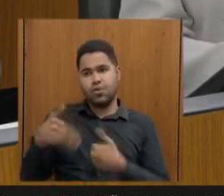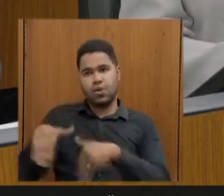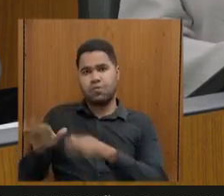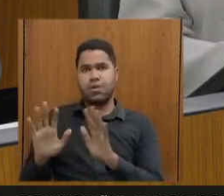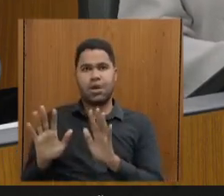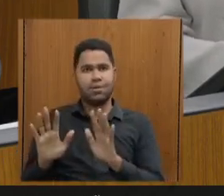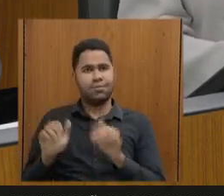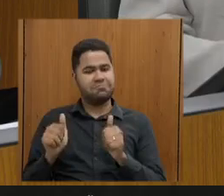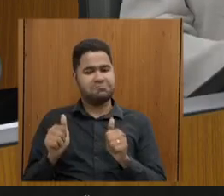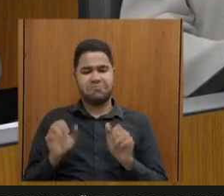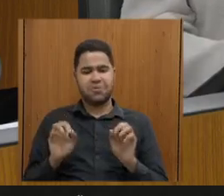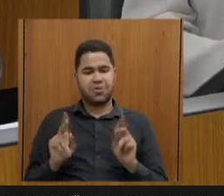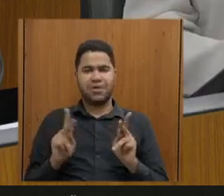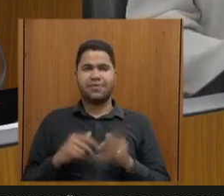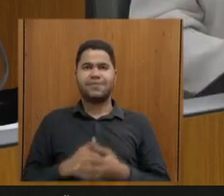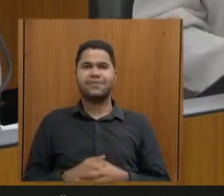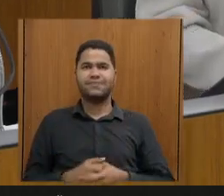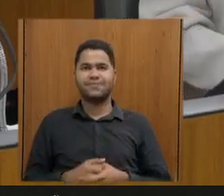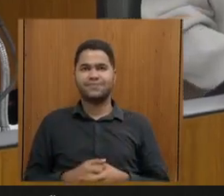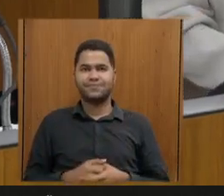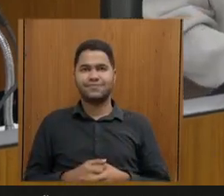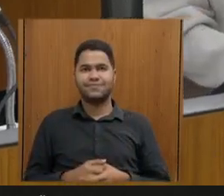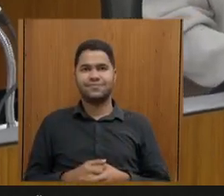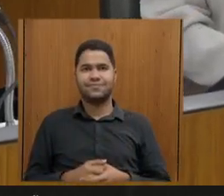Walter obrigado tá